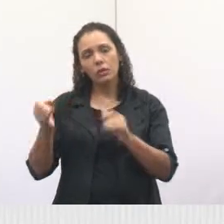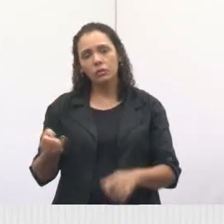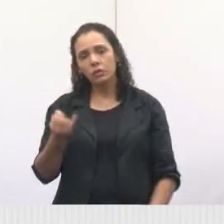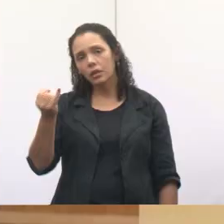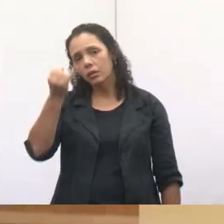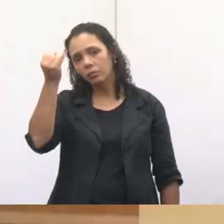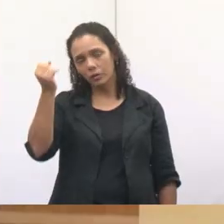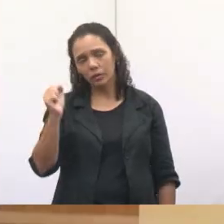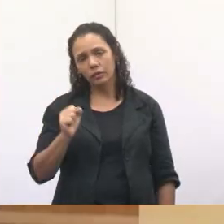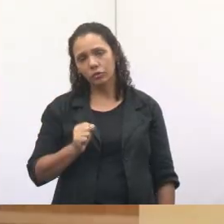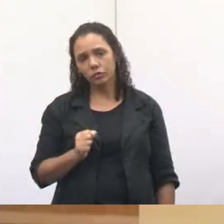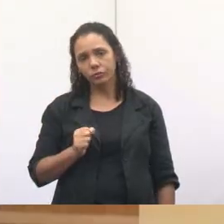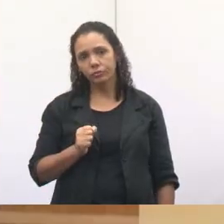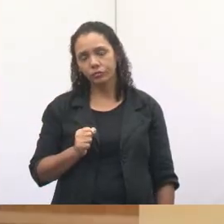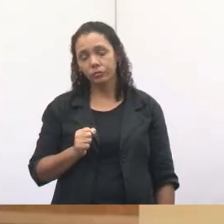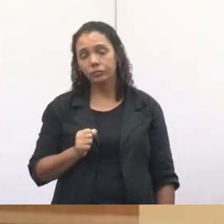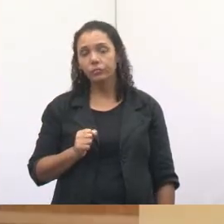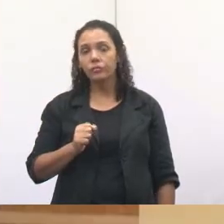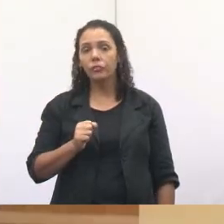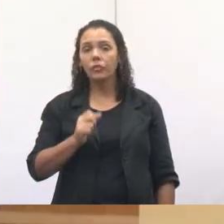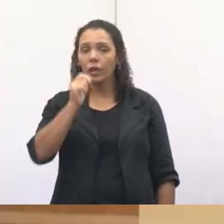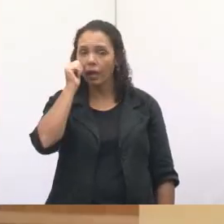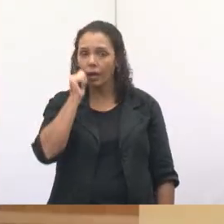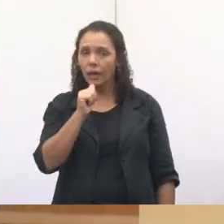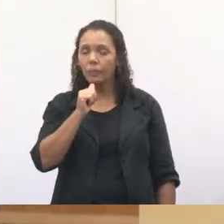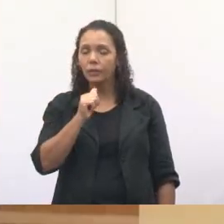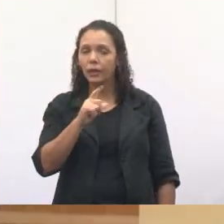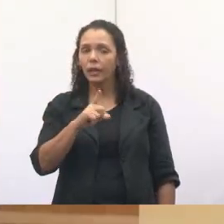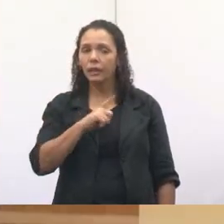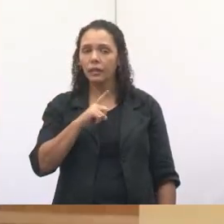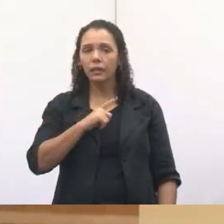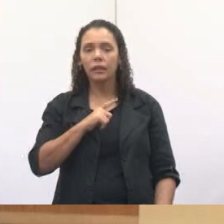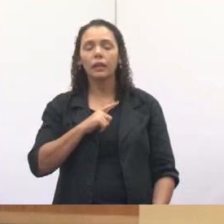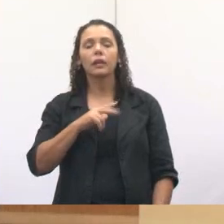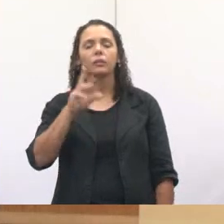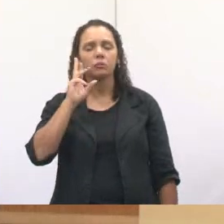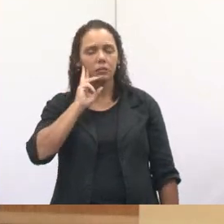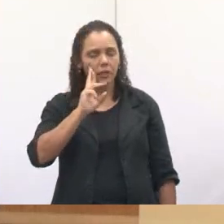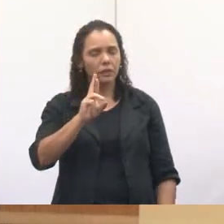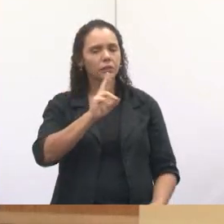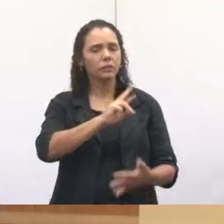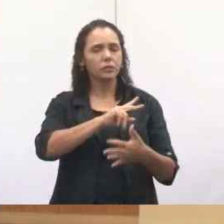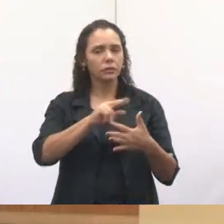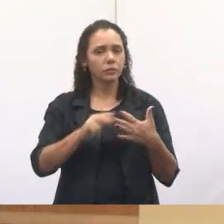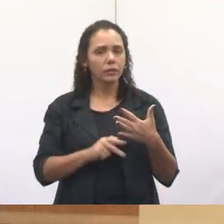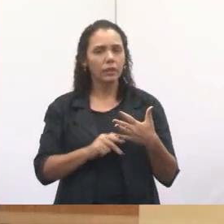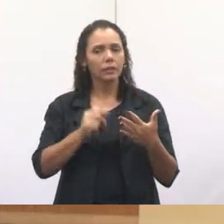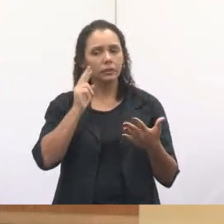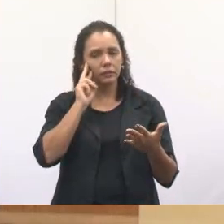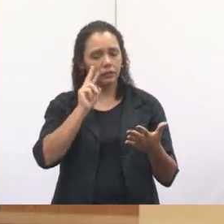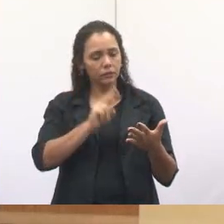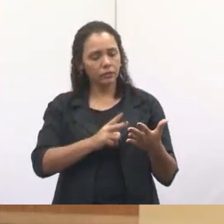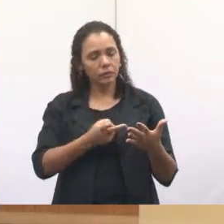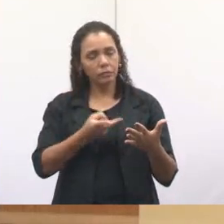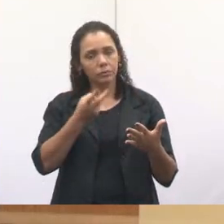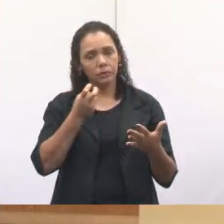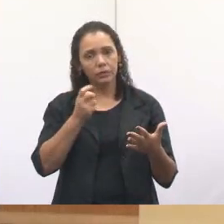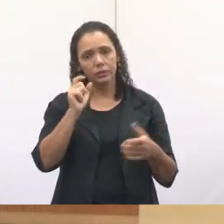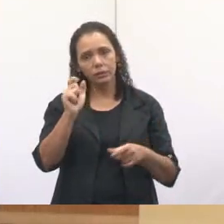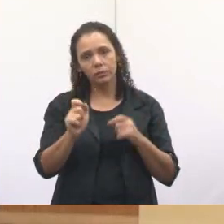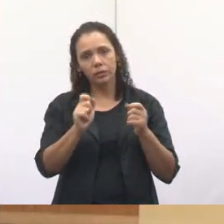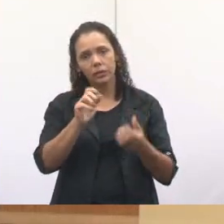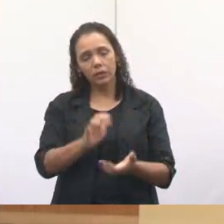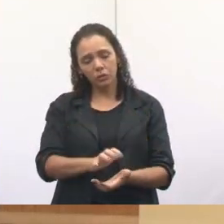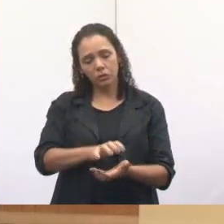dos idosos. Olha, dona Josélia, a senhora tem inúmeras razões, né? Eu vejo aqui que os